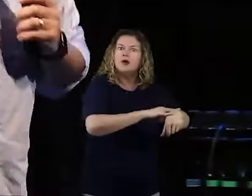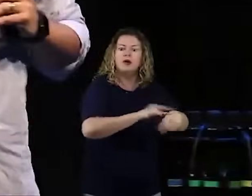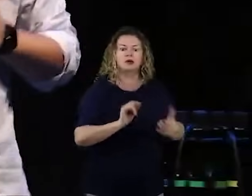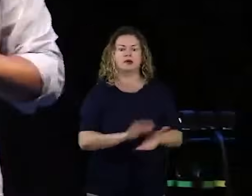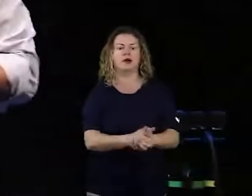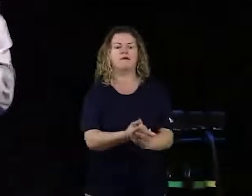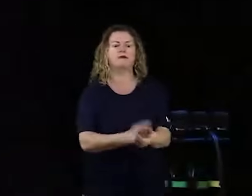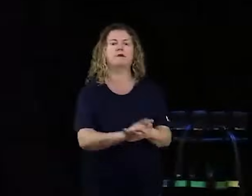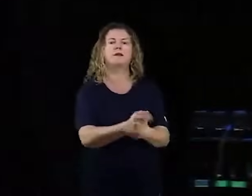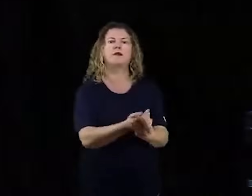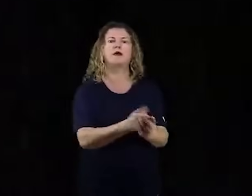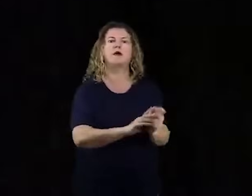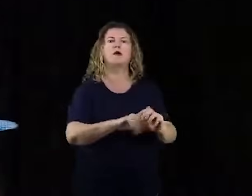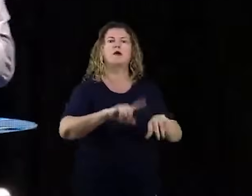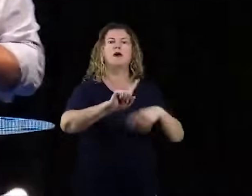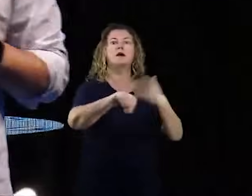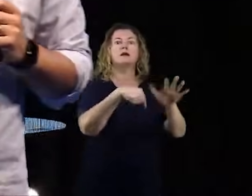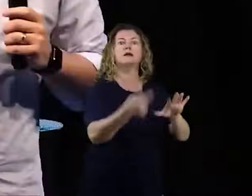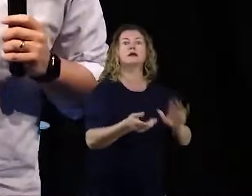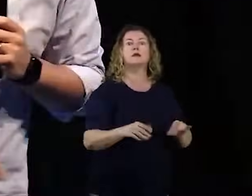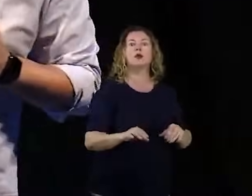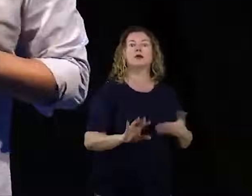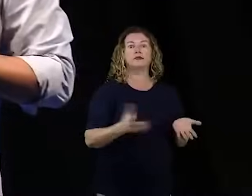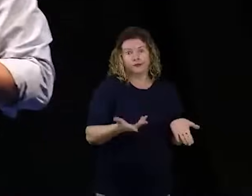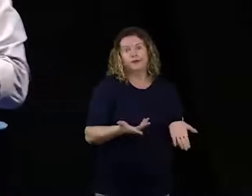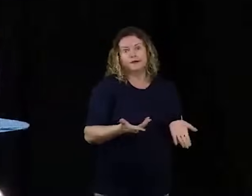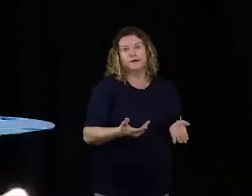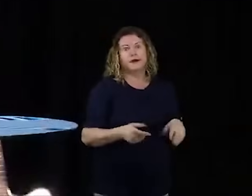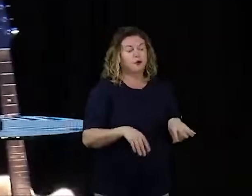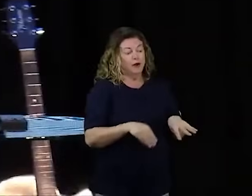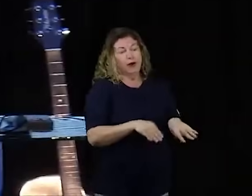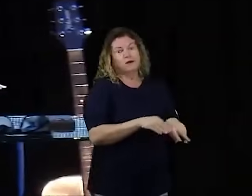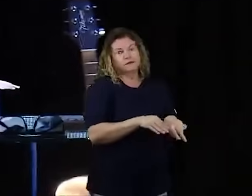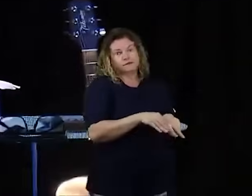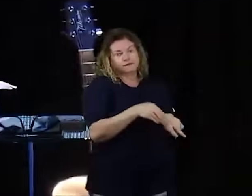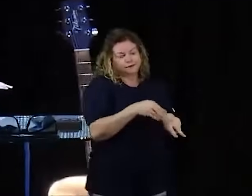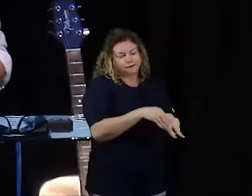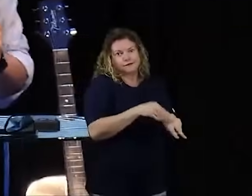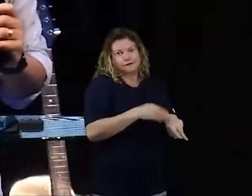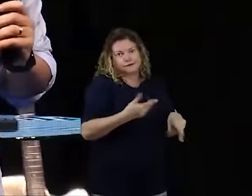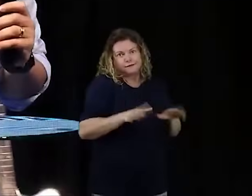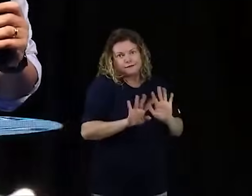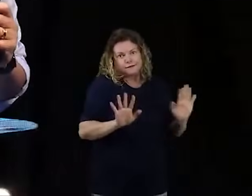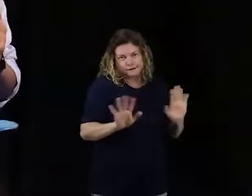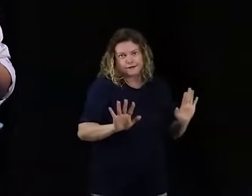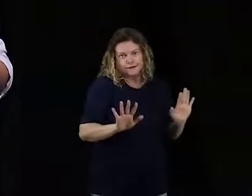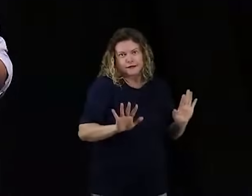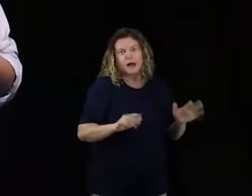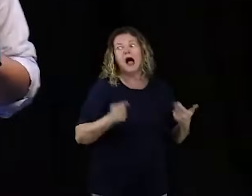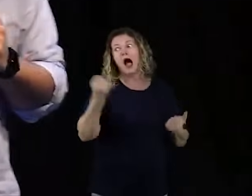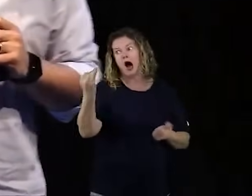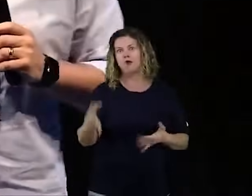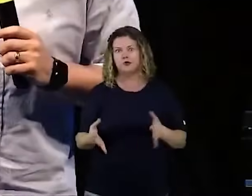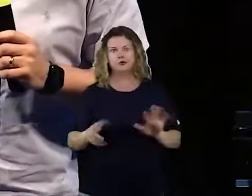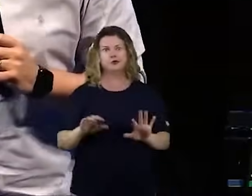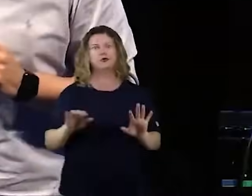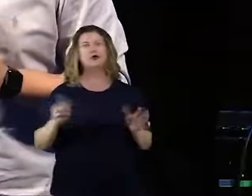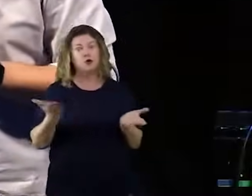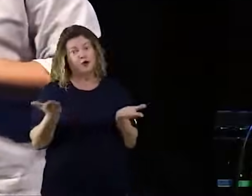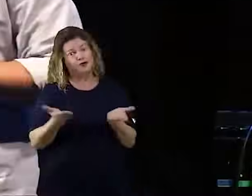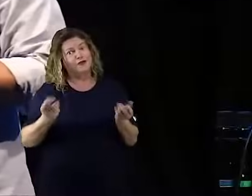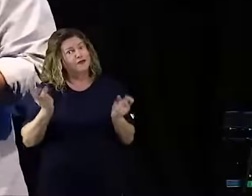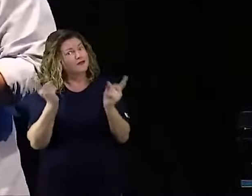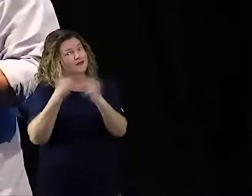ir no banheiro isso quem Lava a mão que tem os porcalhão que saem do banheiro sem lavar a mão a gente sabe disso mas aqui há um